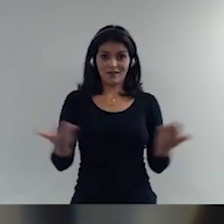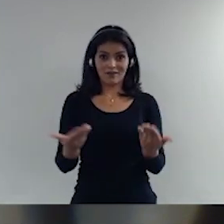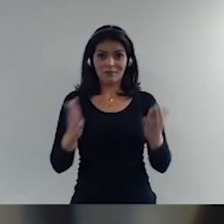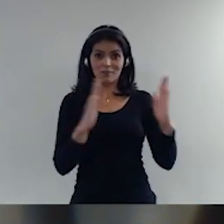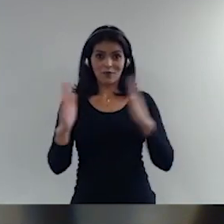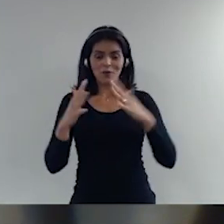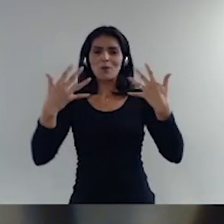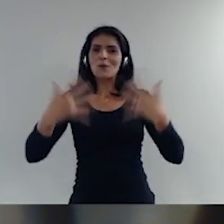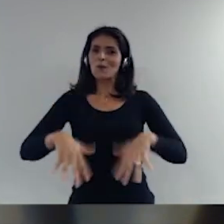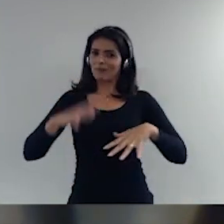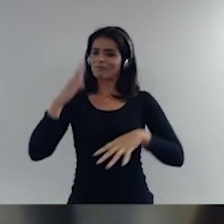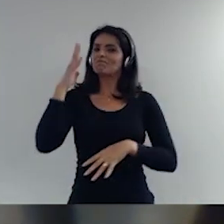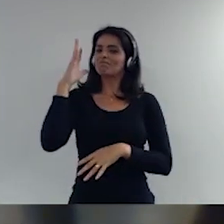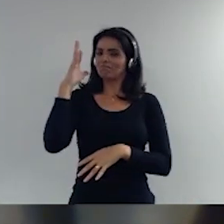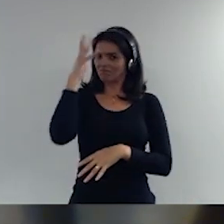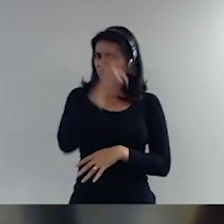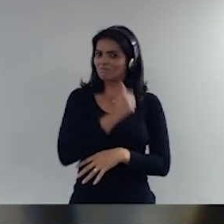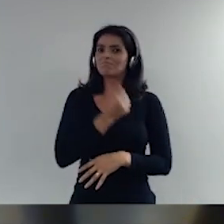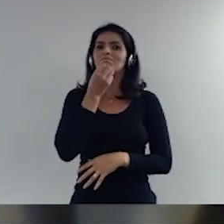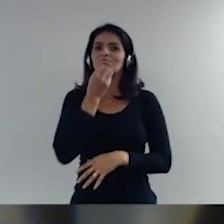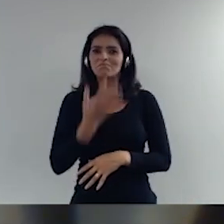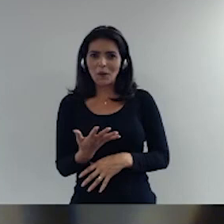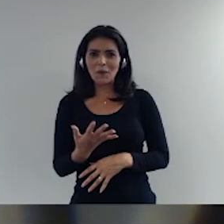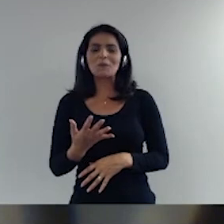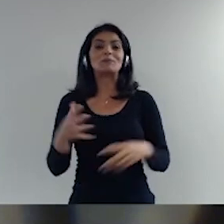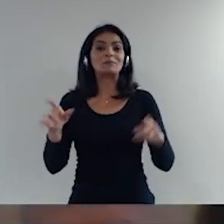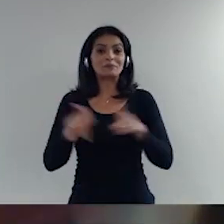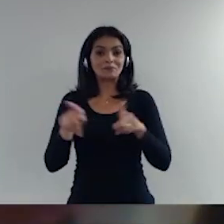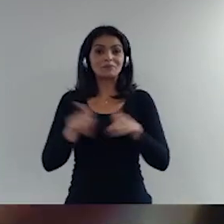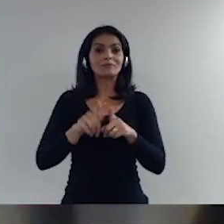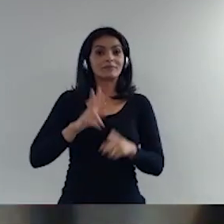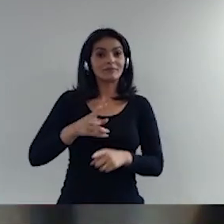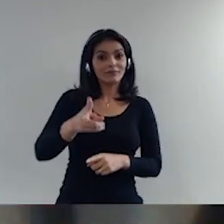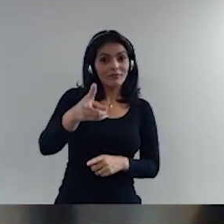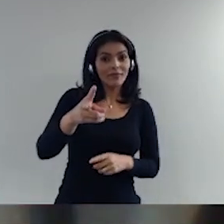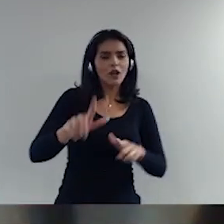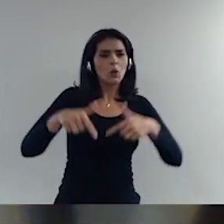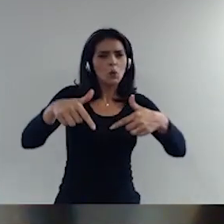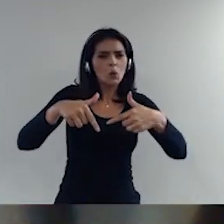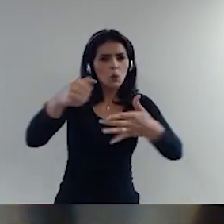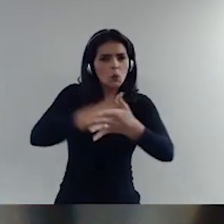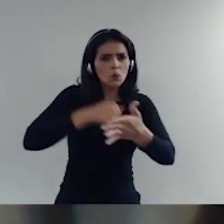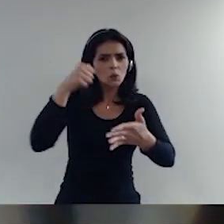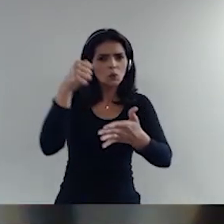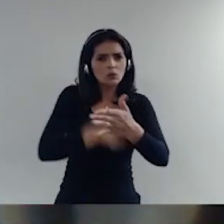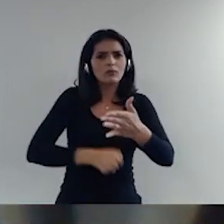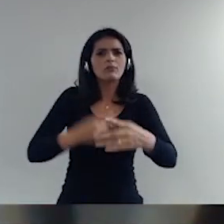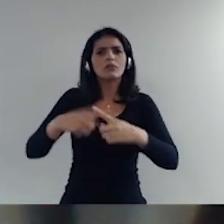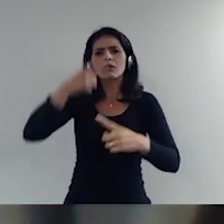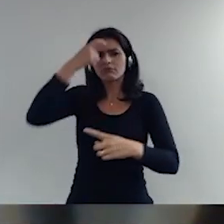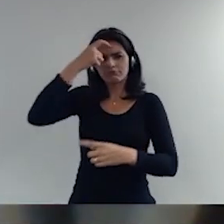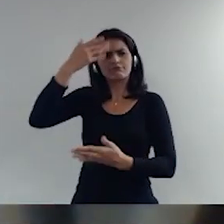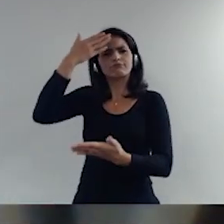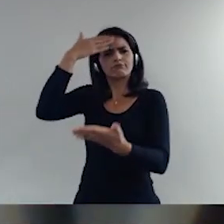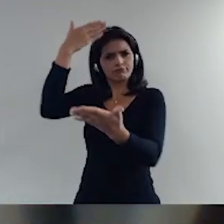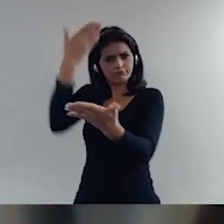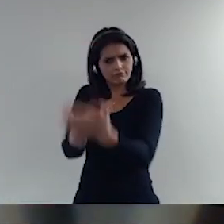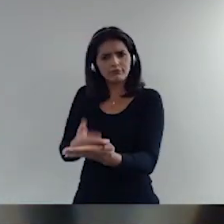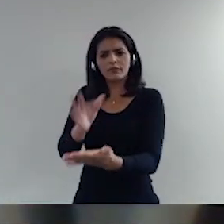de construção, e eu diria a vocês também, continuamos nessa luta por convicção de que a